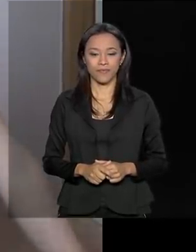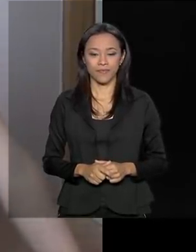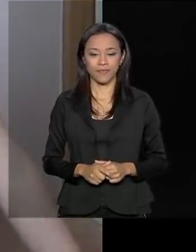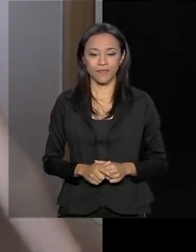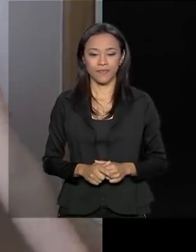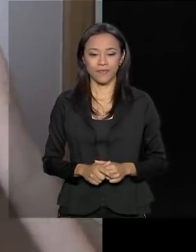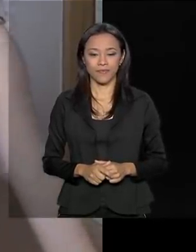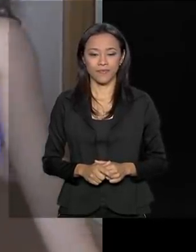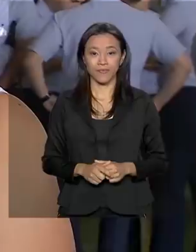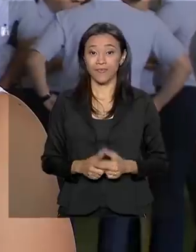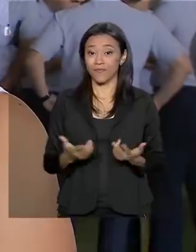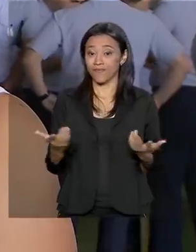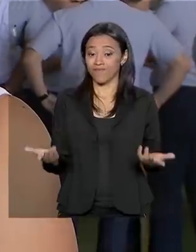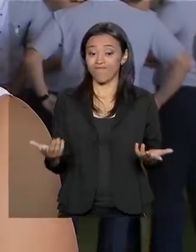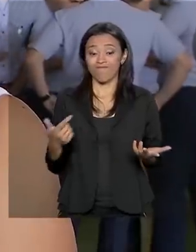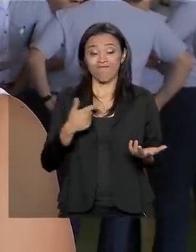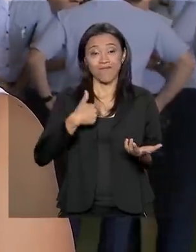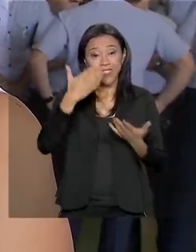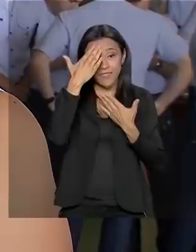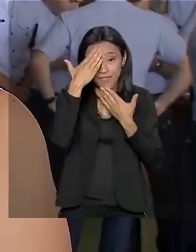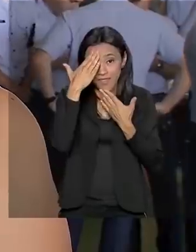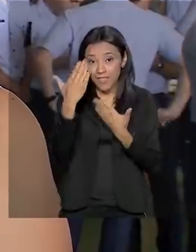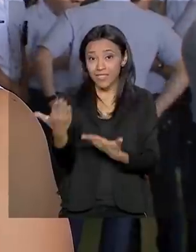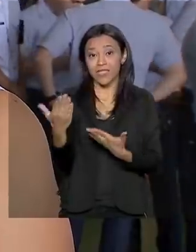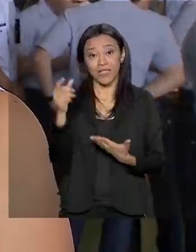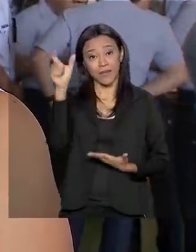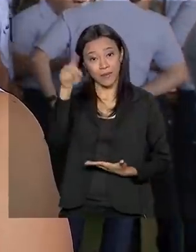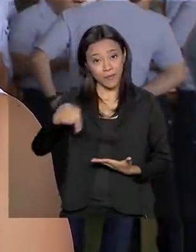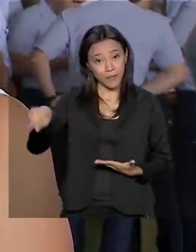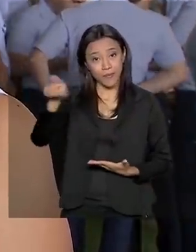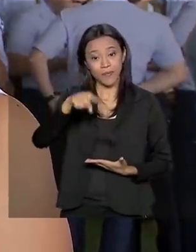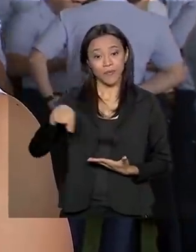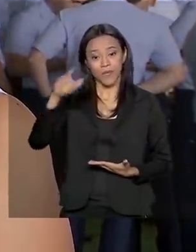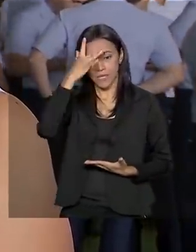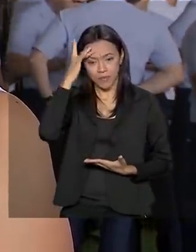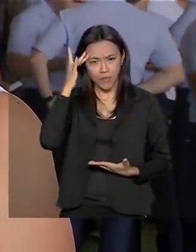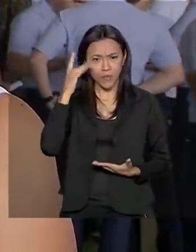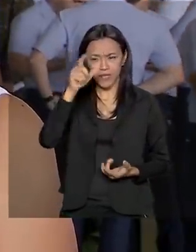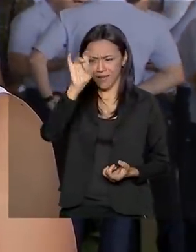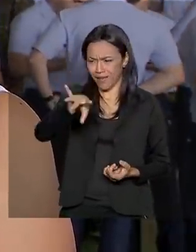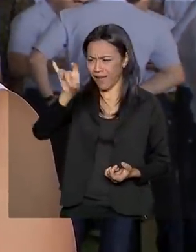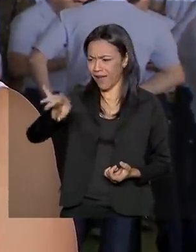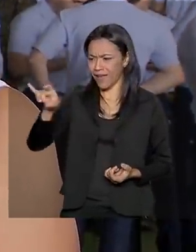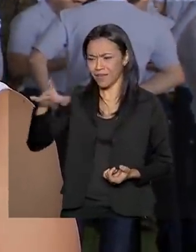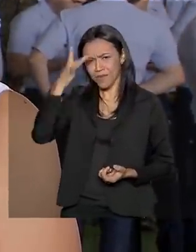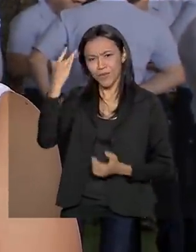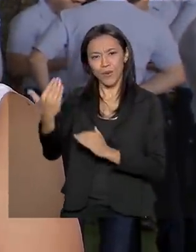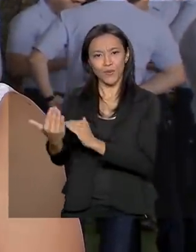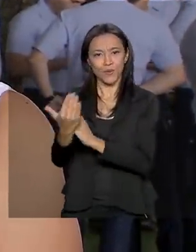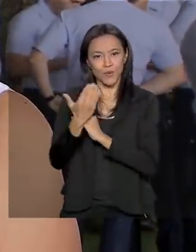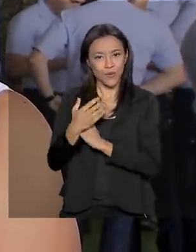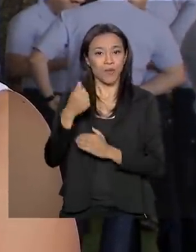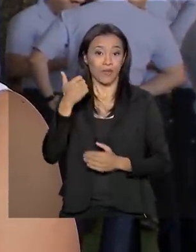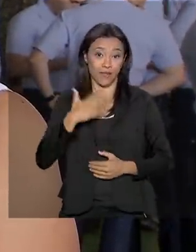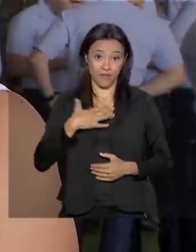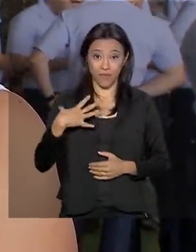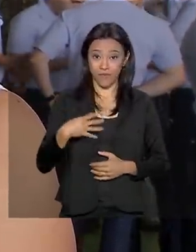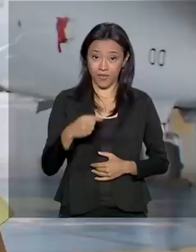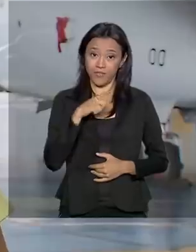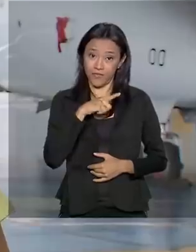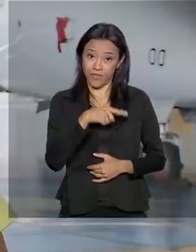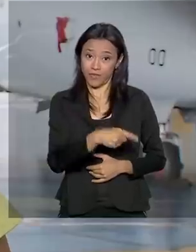é muita gratidão por essas pessoas que estão aqui cada um colaborou um pouco para que ela tivesse um novo